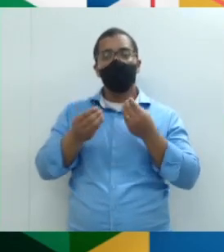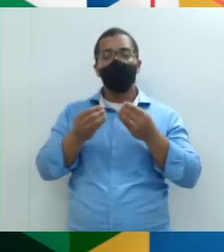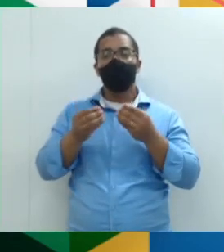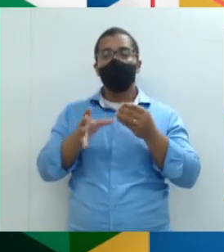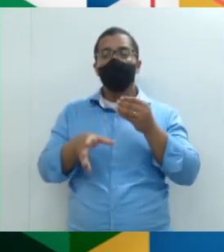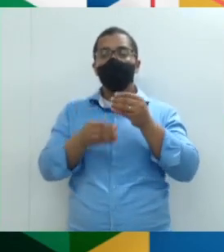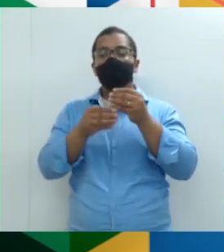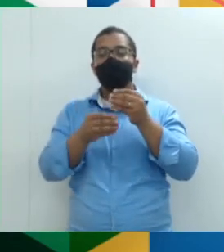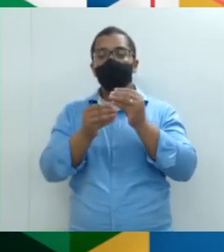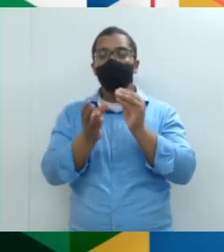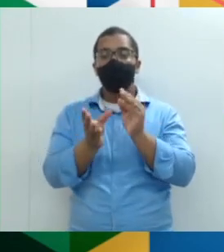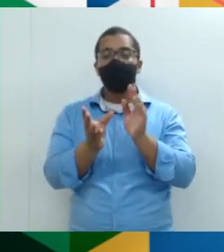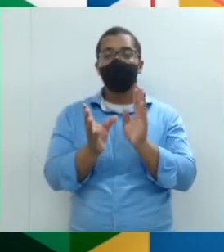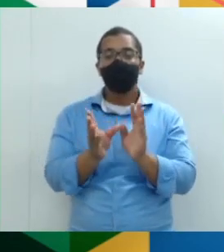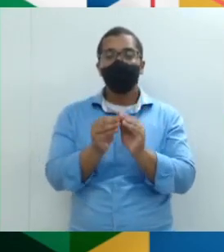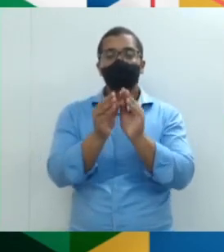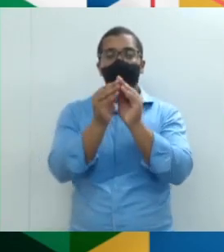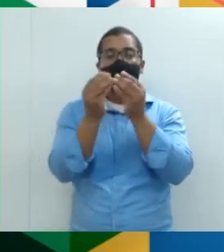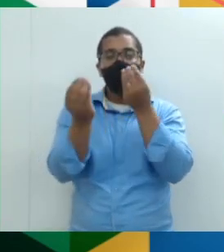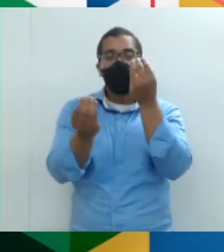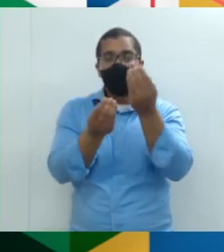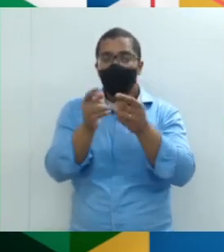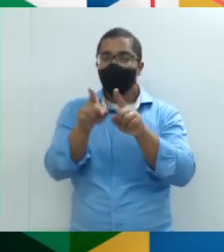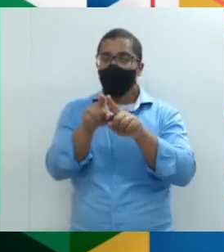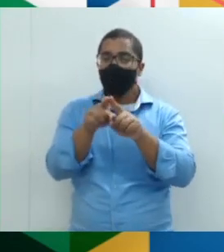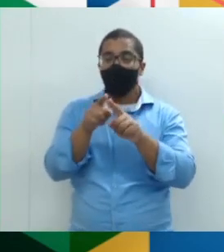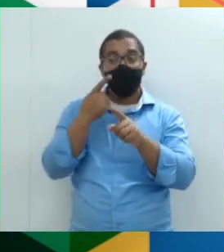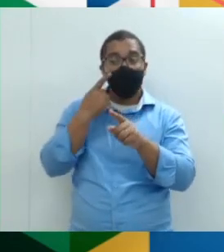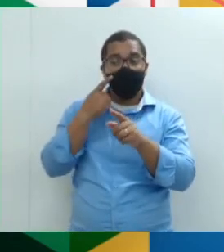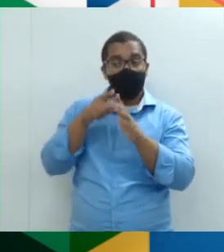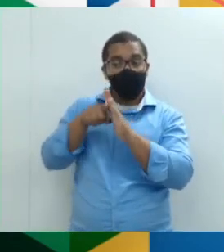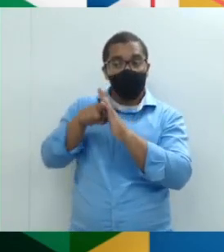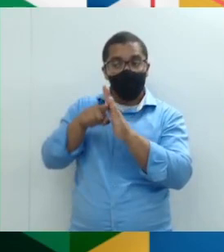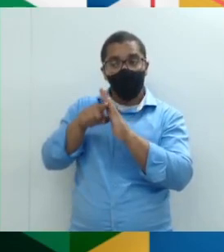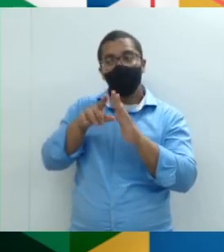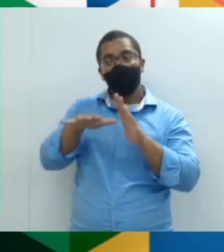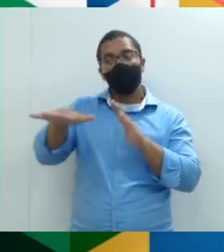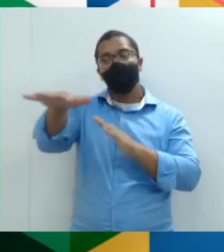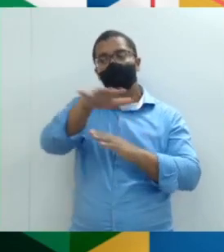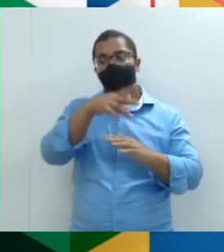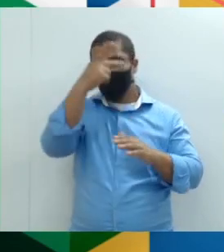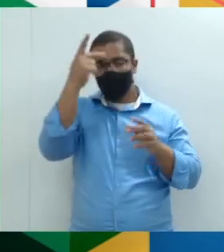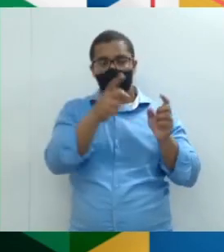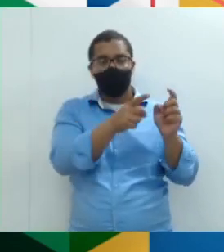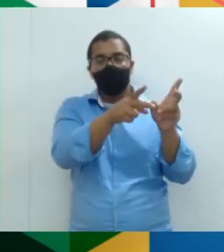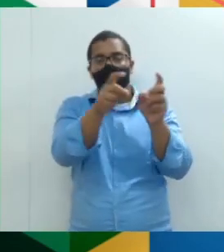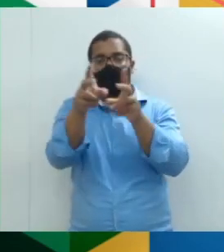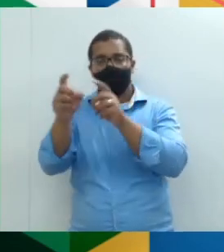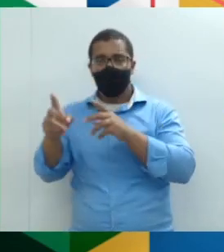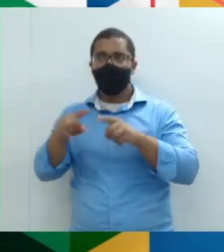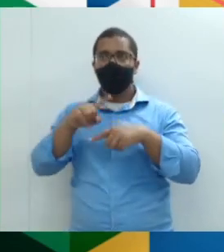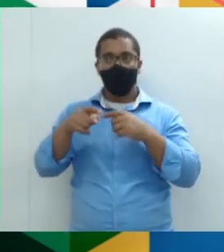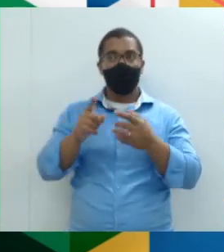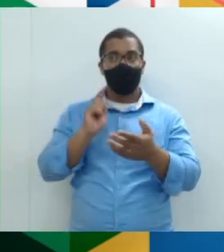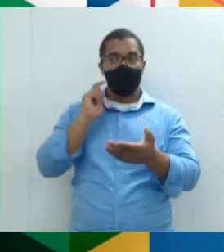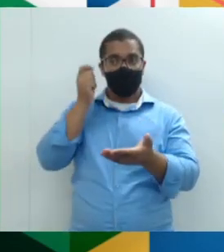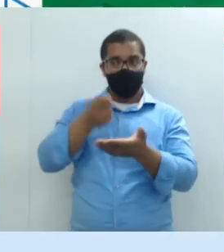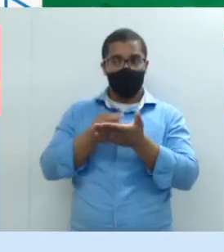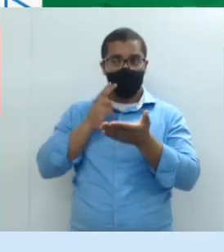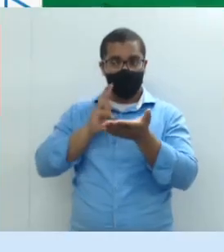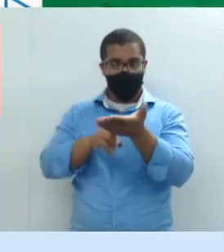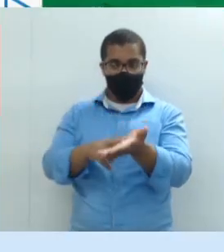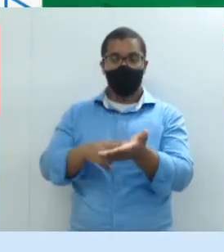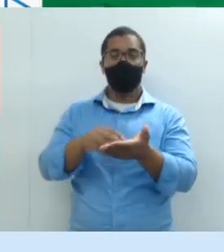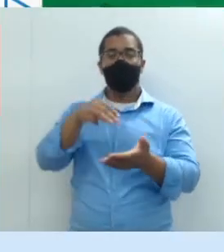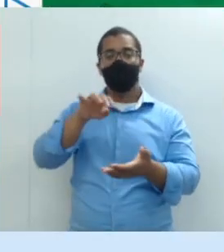em épocas de calamidade, inibia a atuação dos comerciantes inescrupulosos, ameaçando-os sobre multas com a perda de